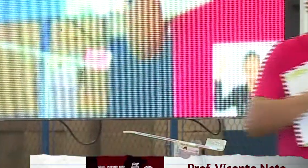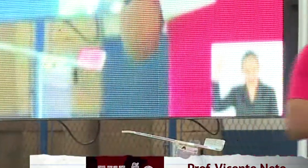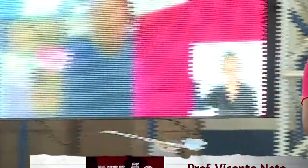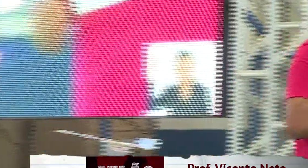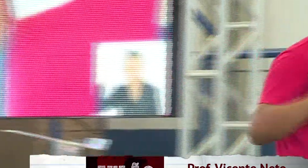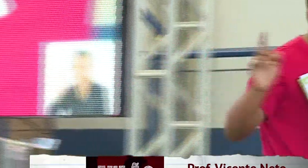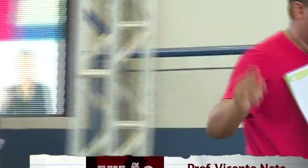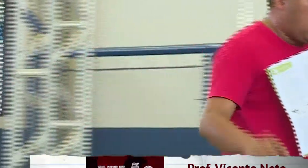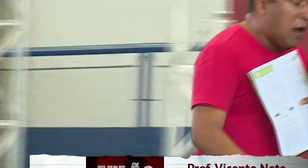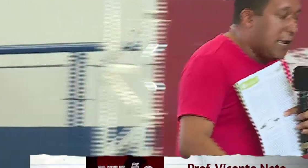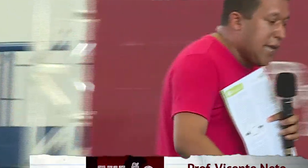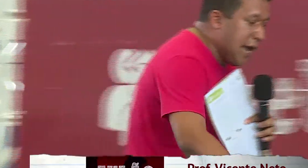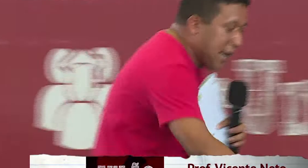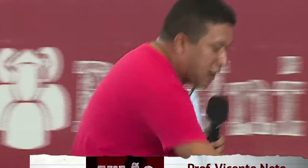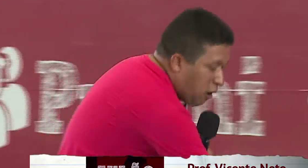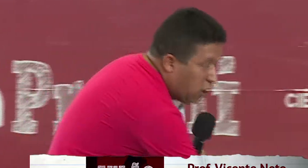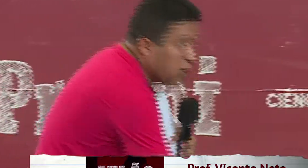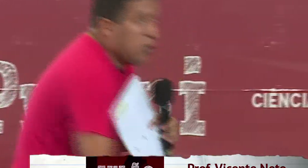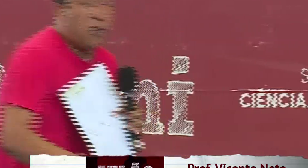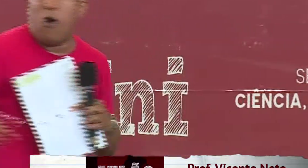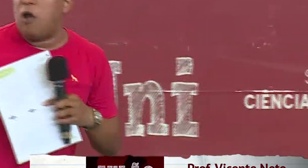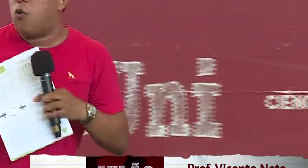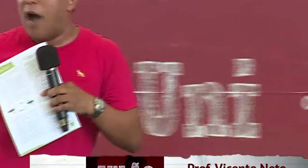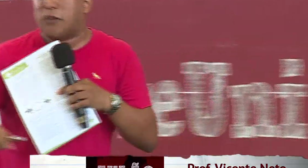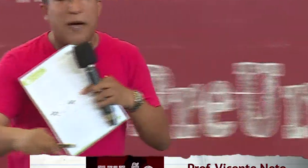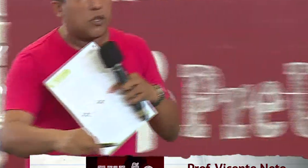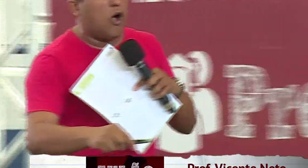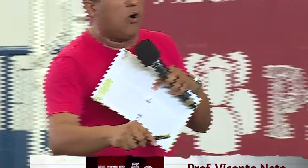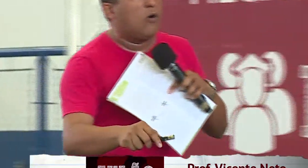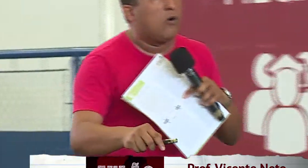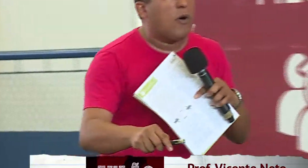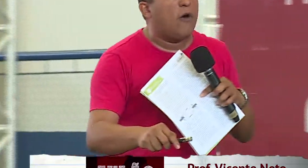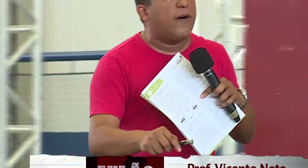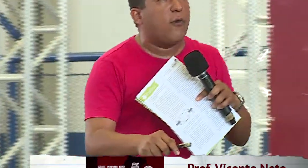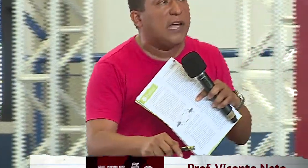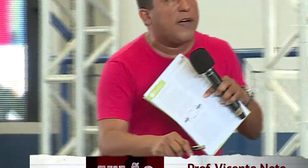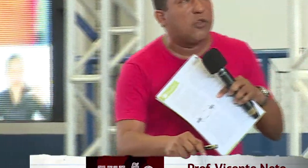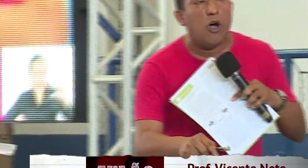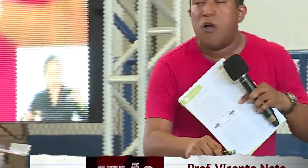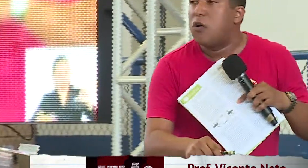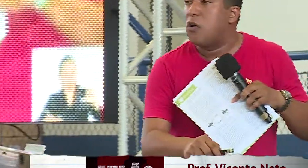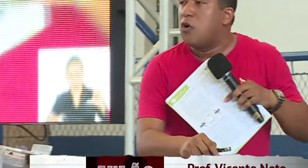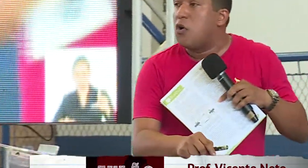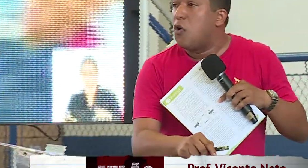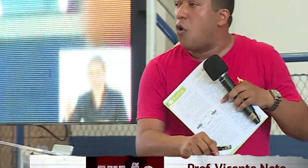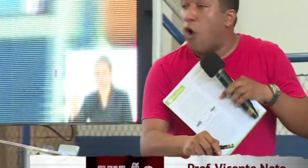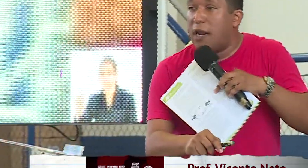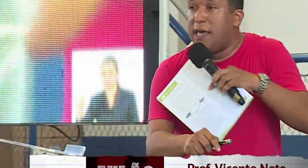quê, Vicente? Olha aqui, galera, ó. Olha o quarto fator. Qual é o quarto fator?